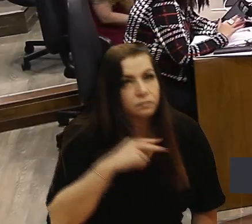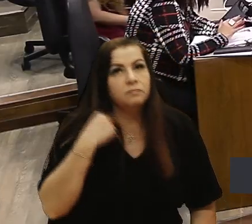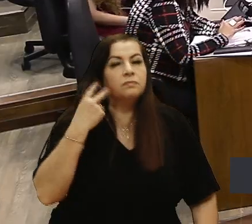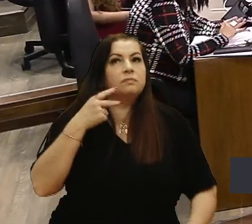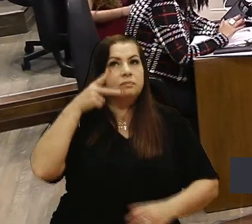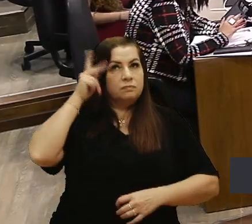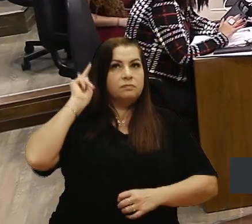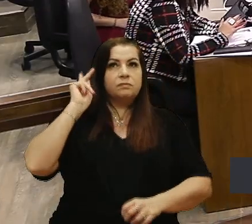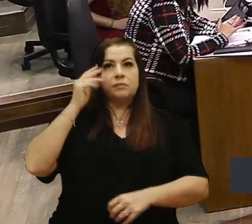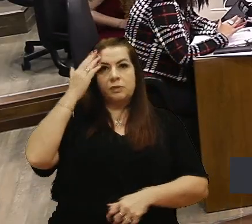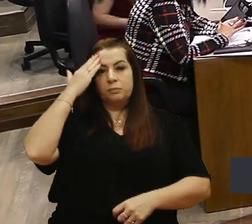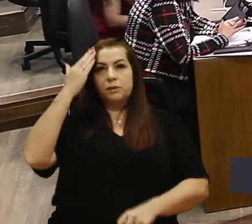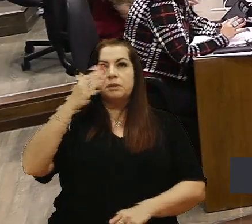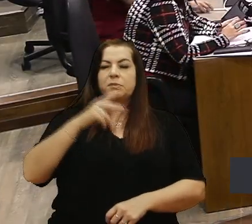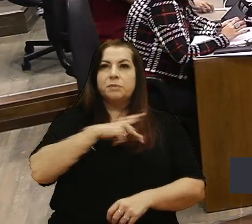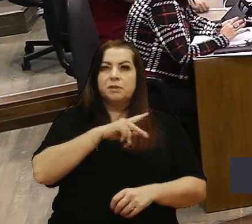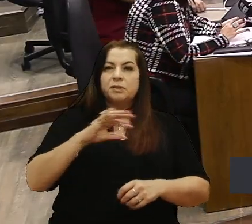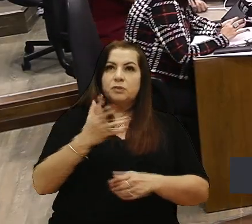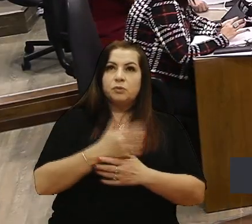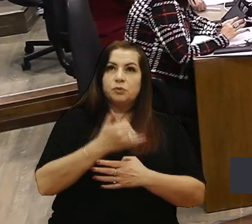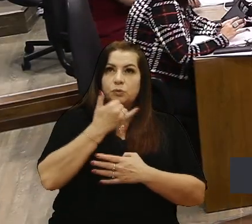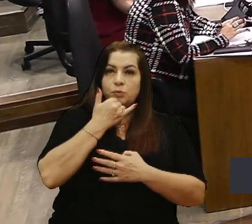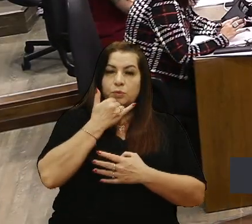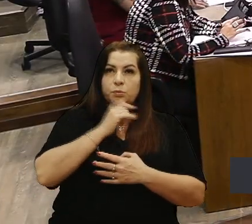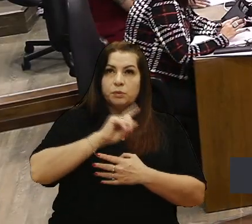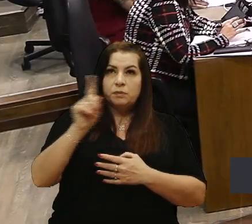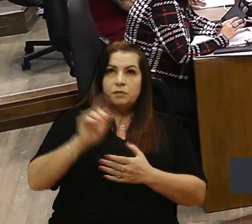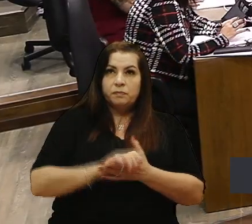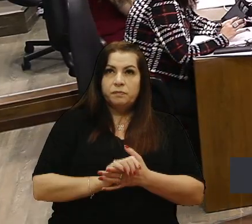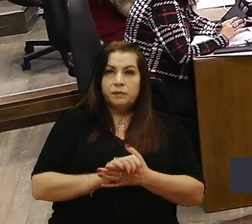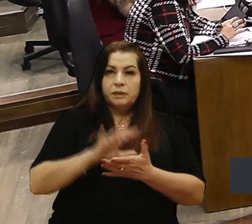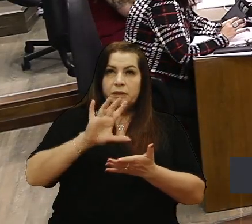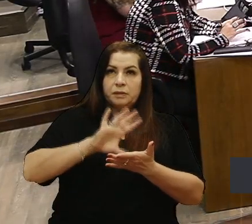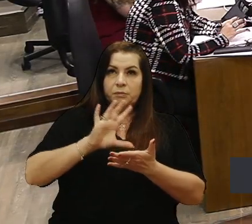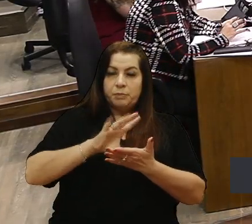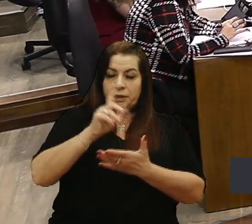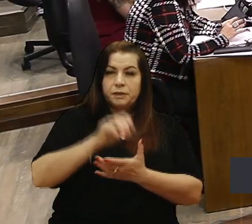Obrigado, presidente. Desculpa que me atrasei um pouco, estava lá na praça, que a gente estava dando início